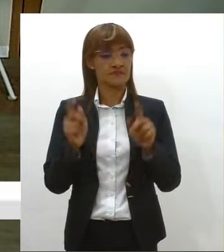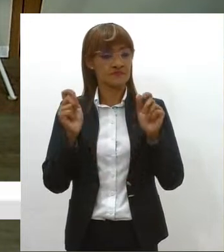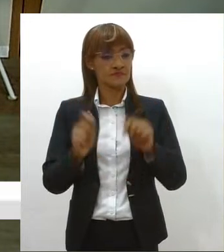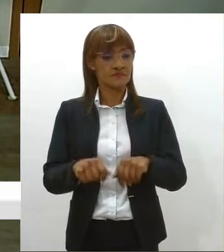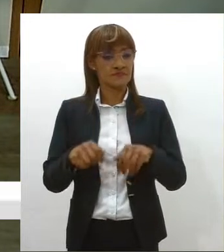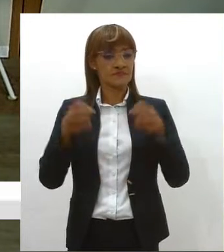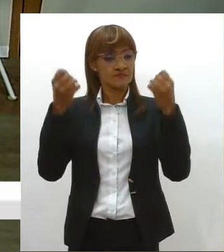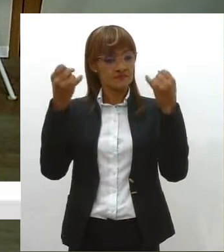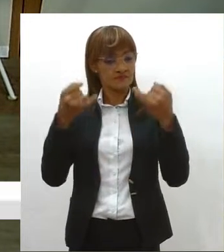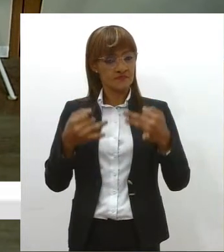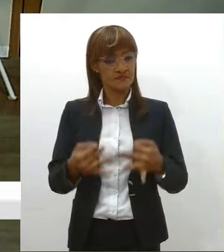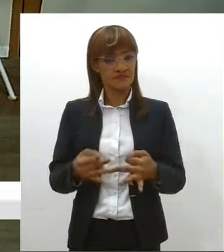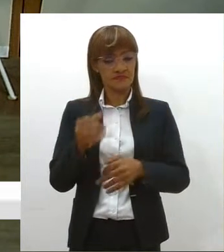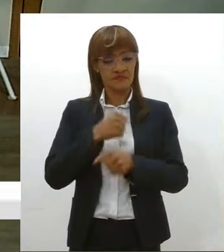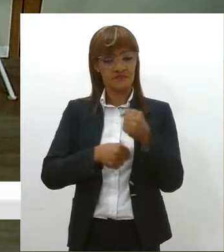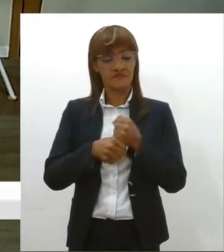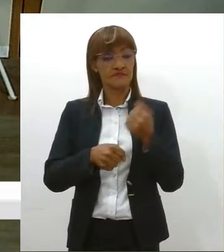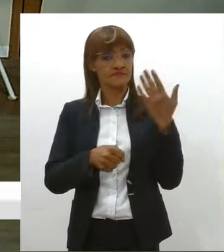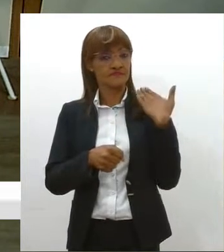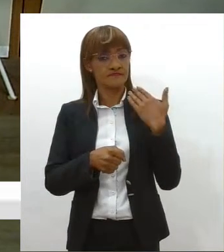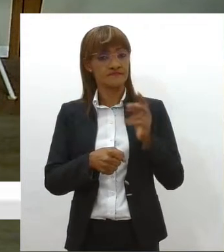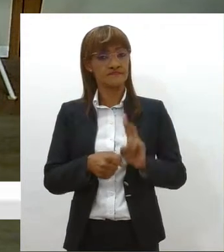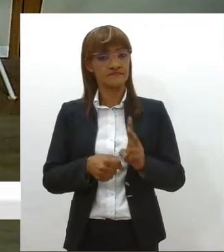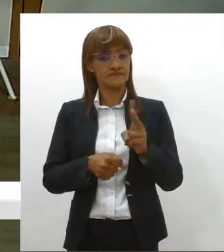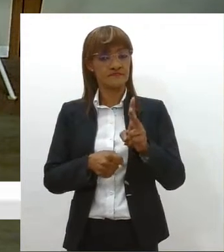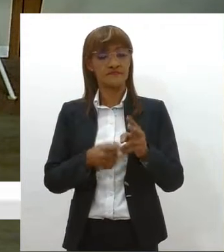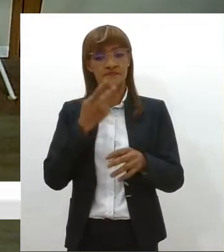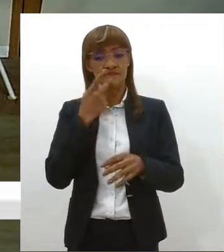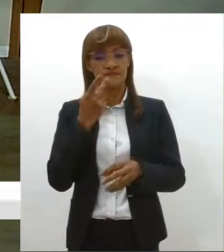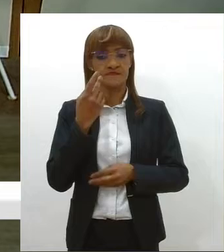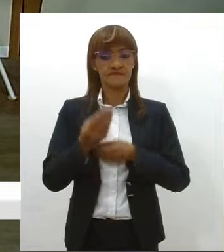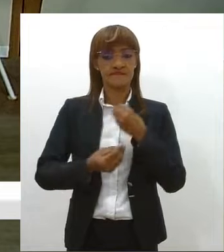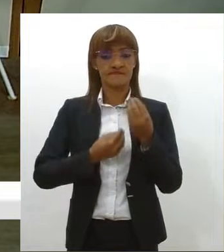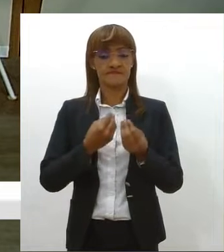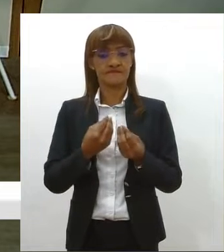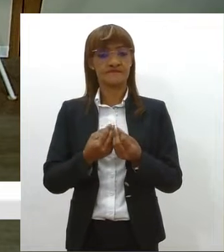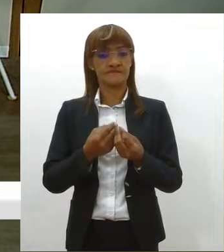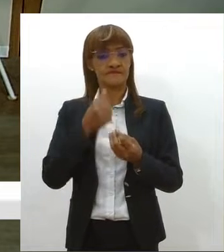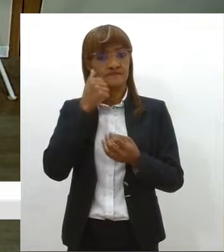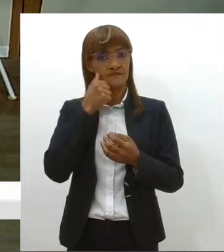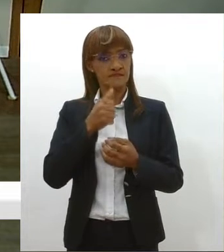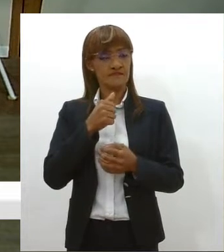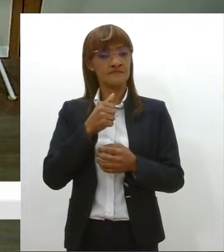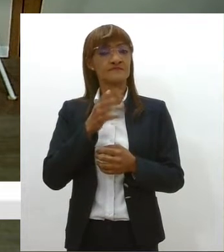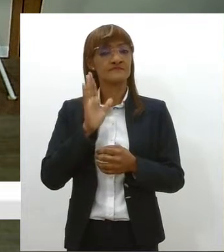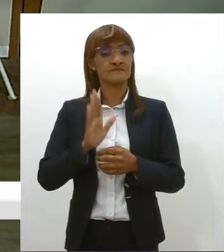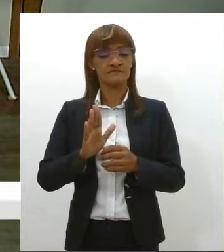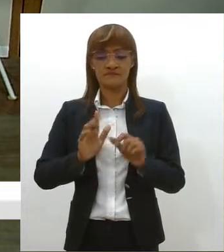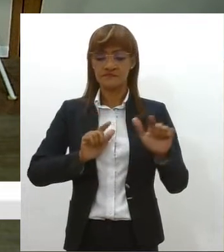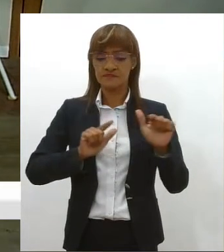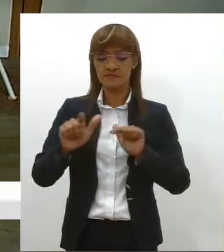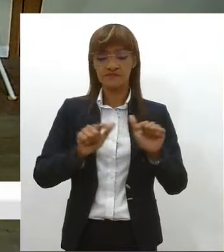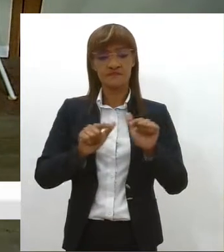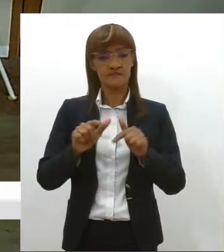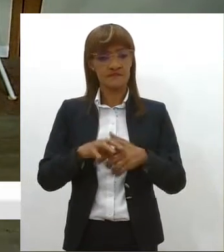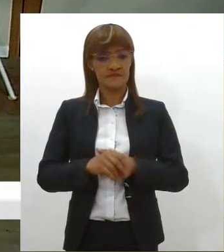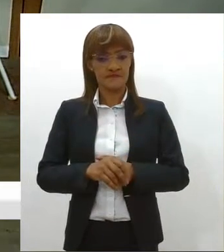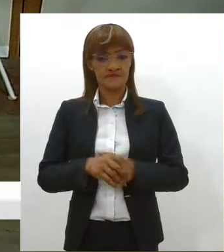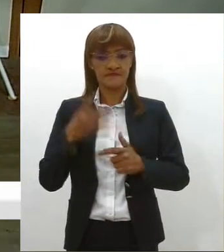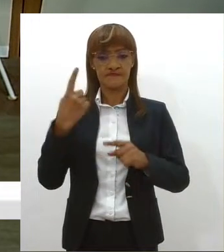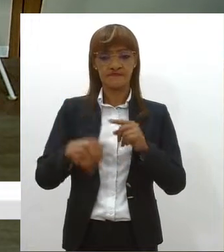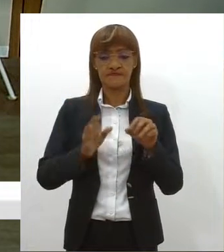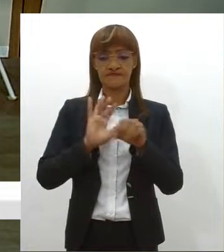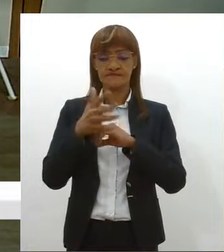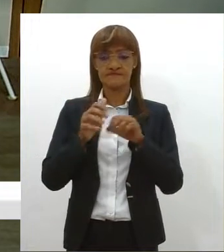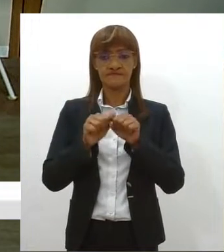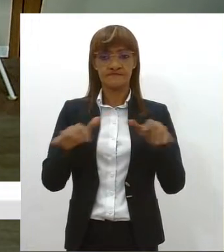aqui ano passado bastante, né, da força de trabalho das mulheres no combate à pandemia, e a gente sempre retoma, hoje a gente